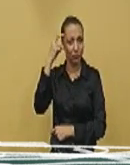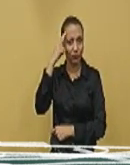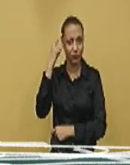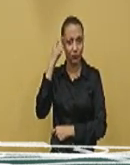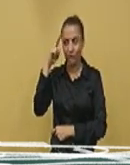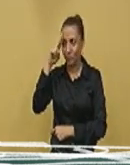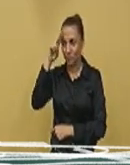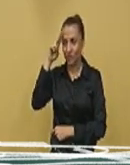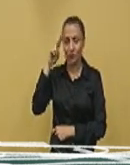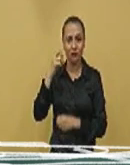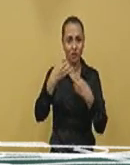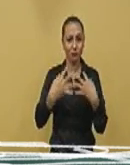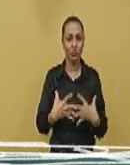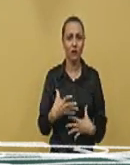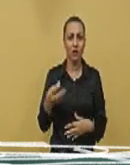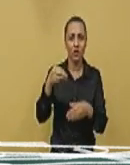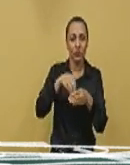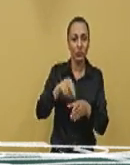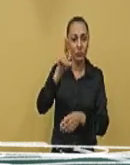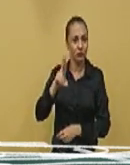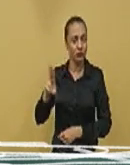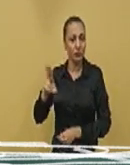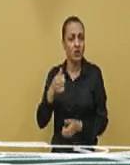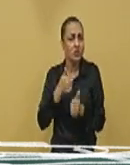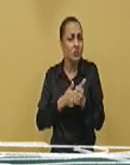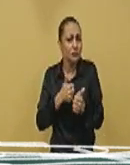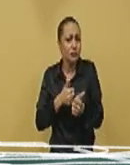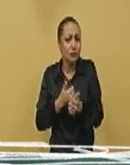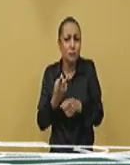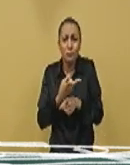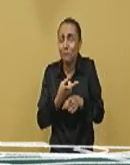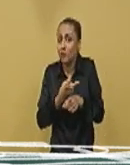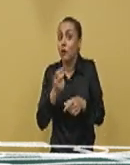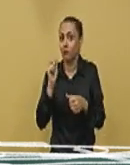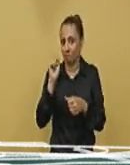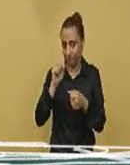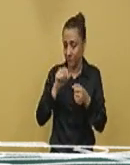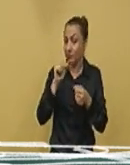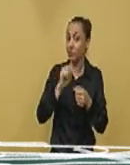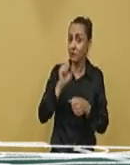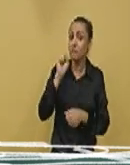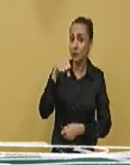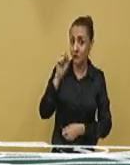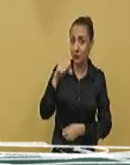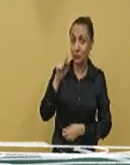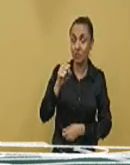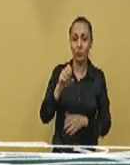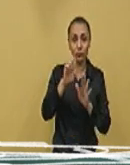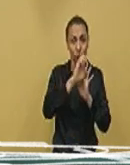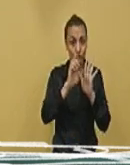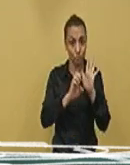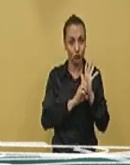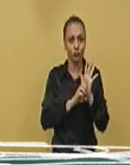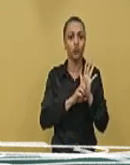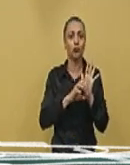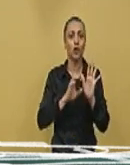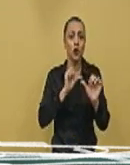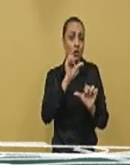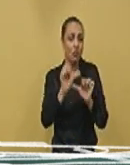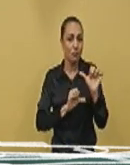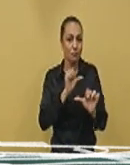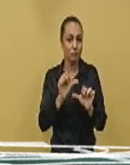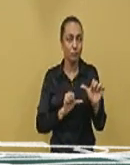da universidade, nós nós fizemos a estatuinte, alterando tanto o estatuto